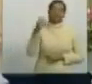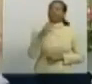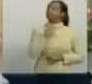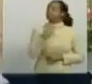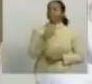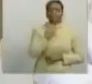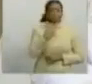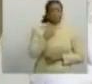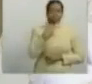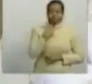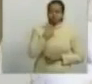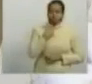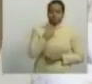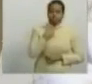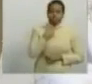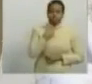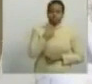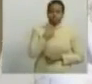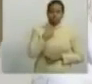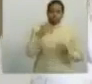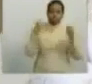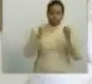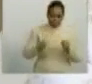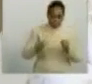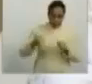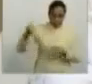Podem me matar, podem me prender,